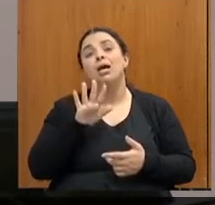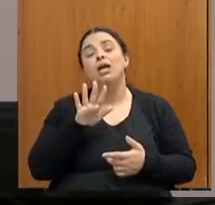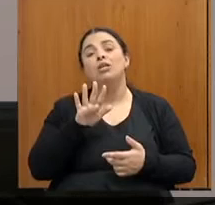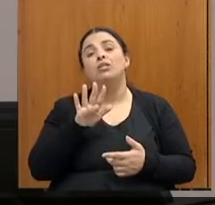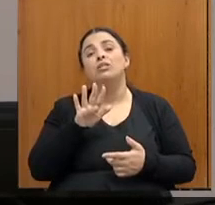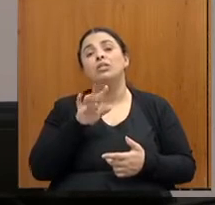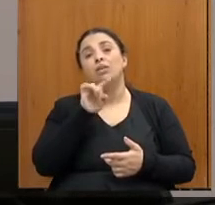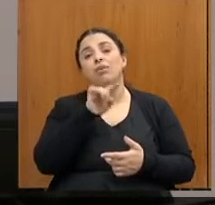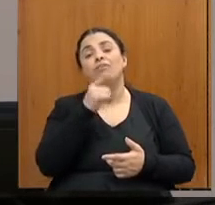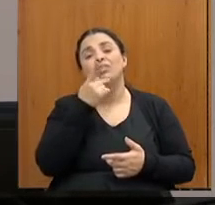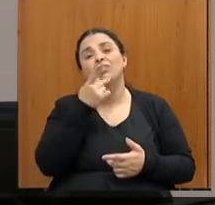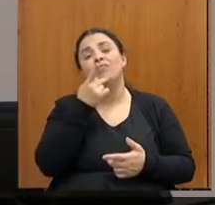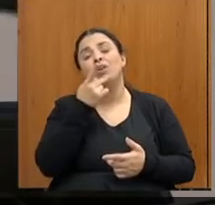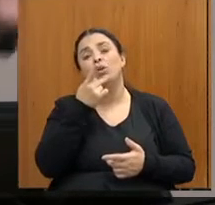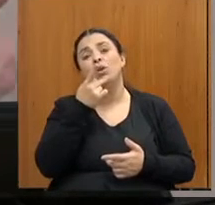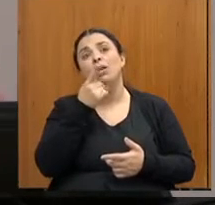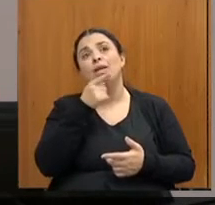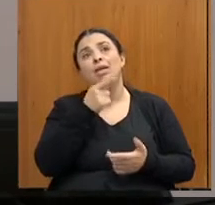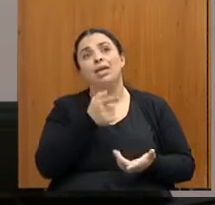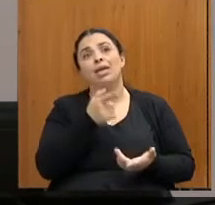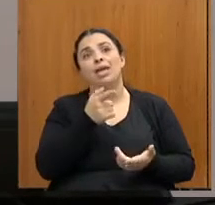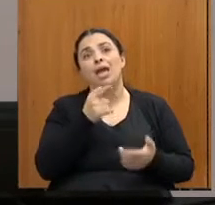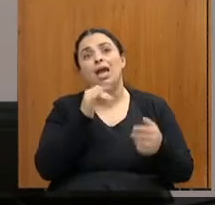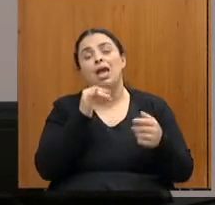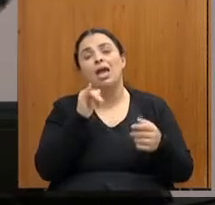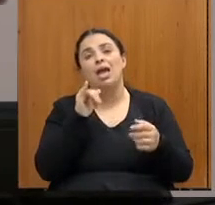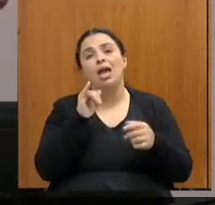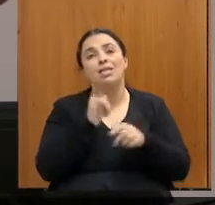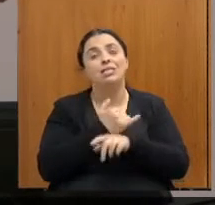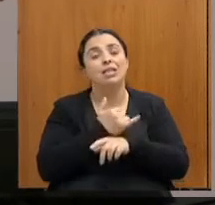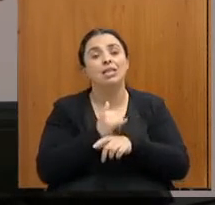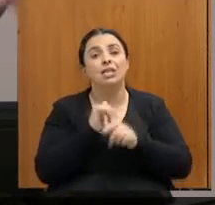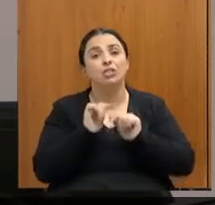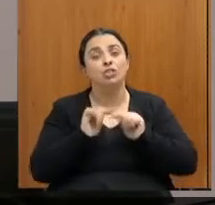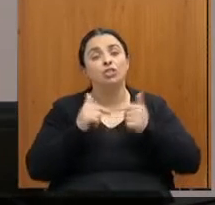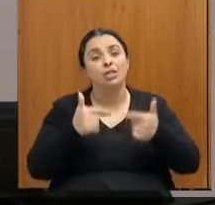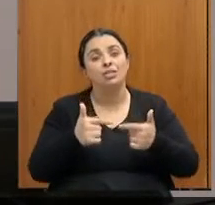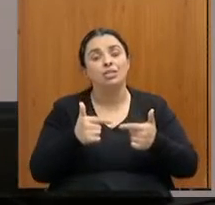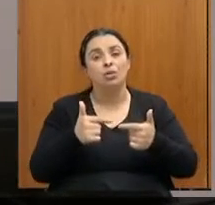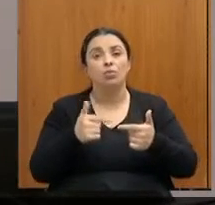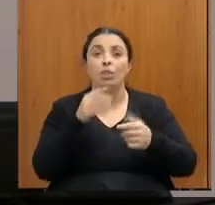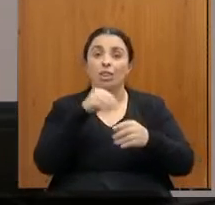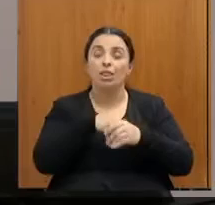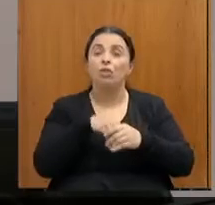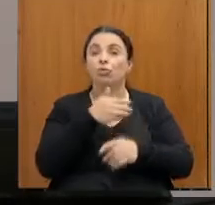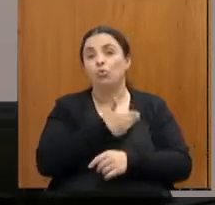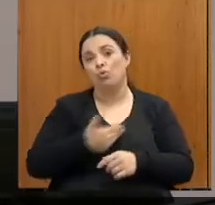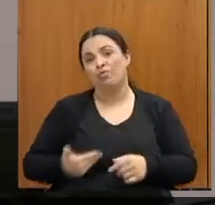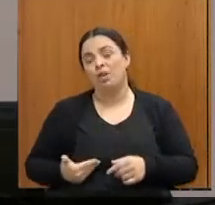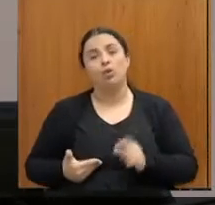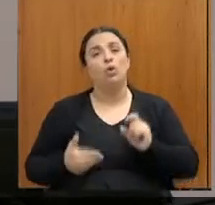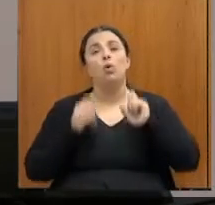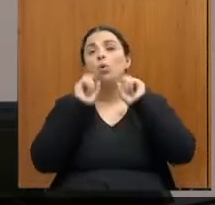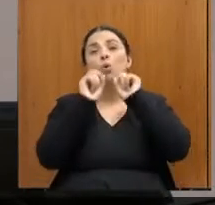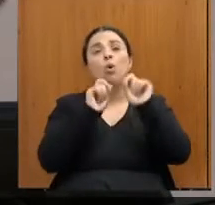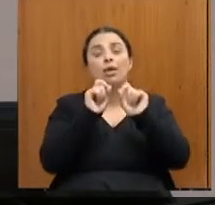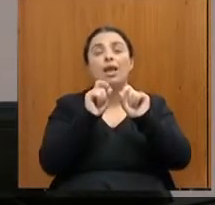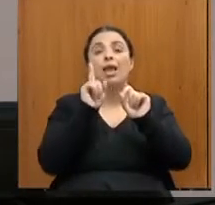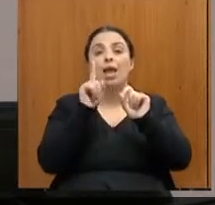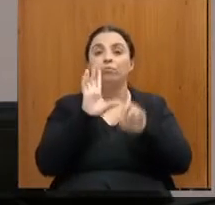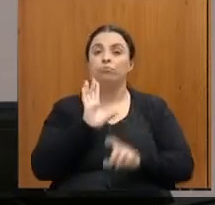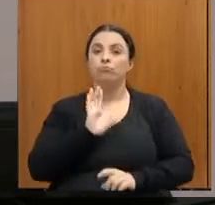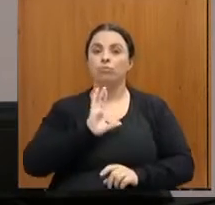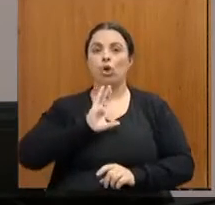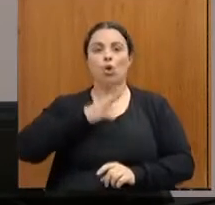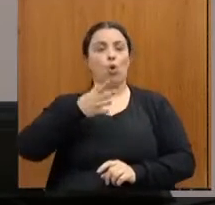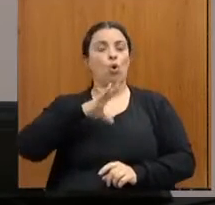disse que foi um instrumento de ação desse governo que é ousadia que o governo tem que ter ousadia tem que pensar grande